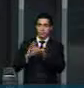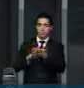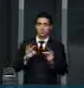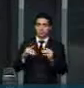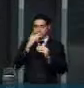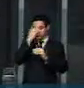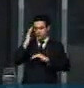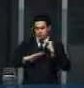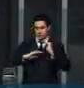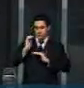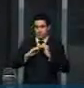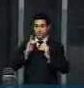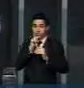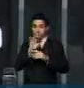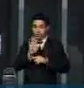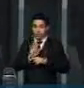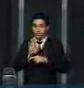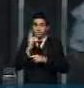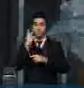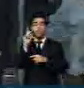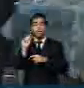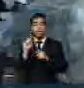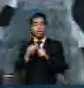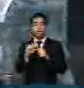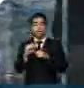que contribuíram para a realização